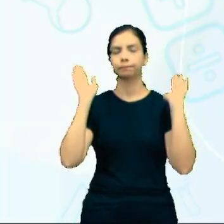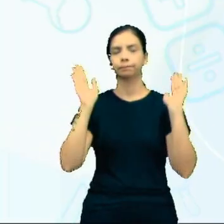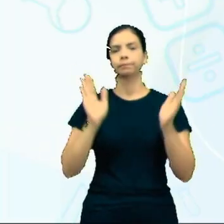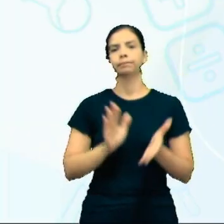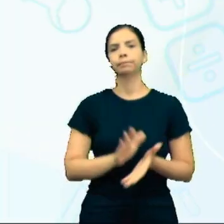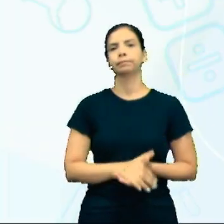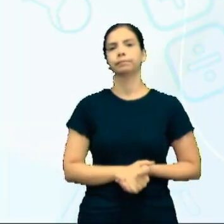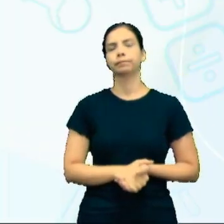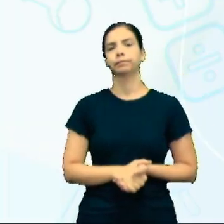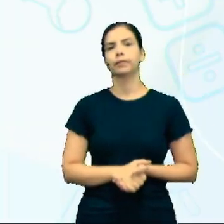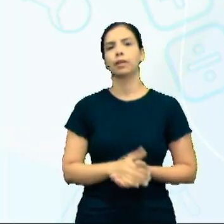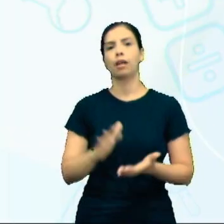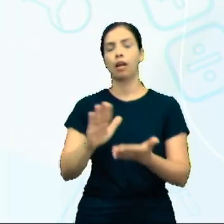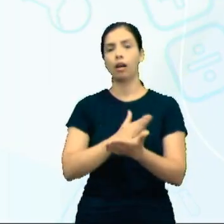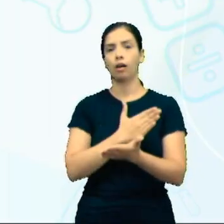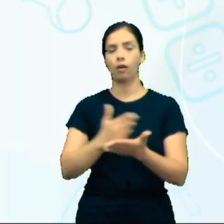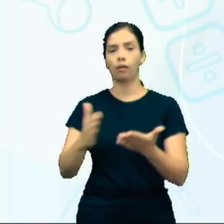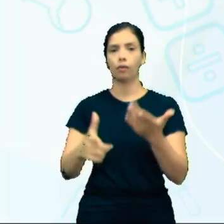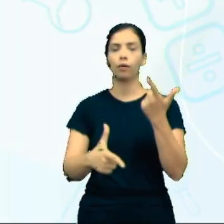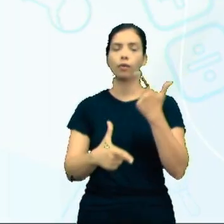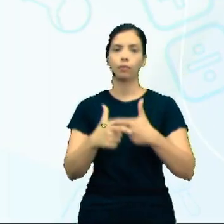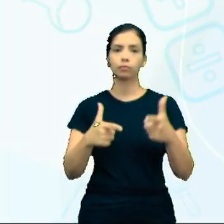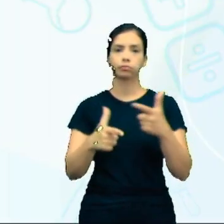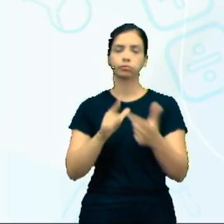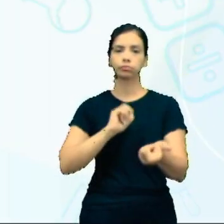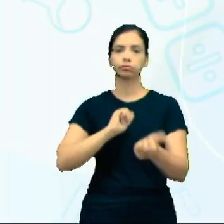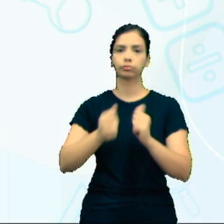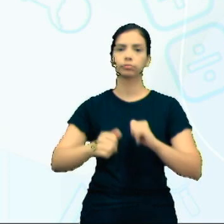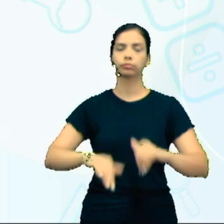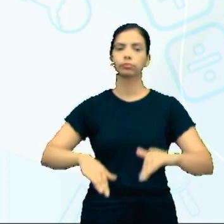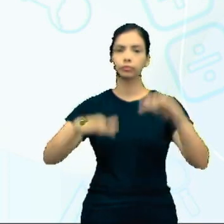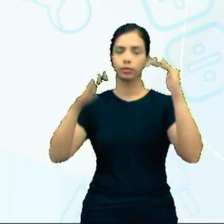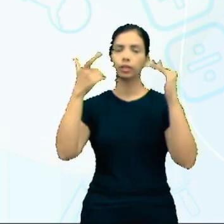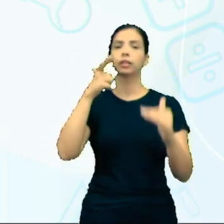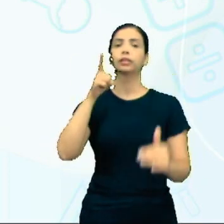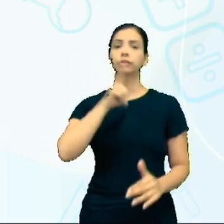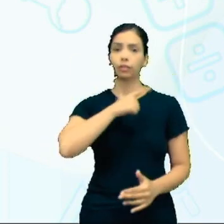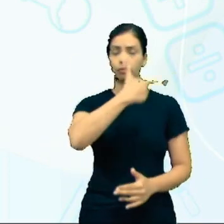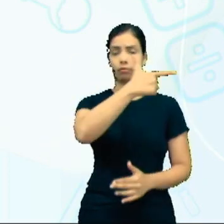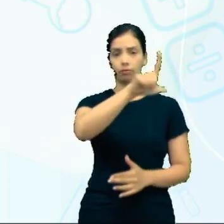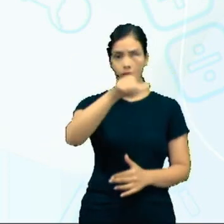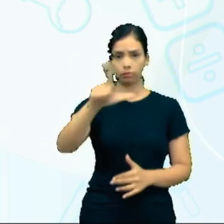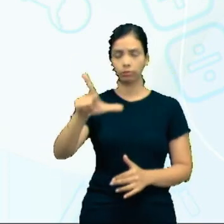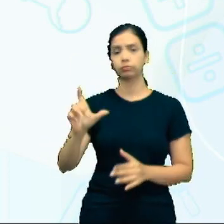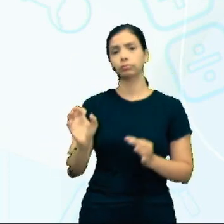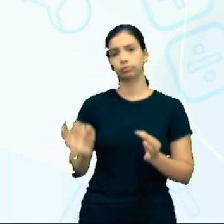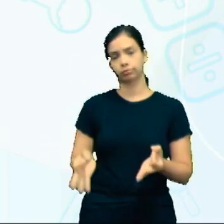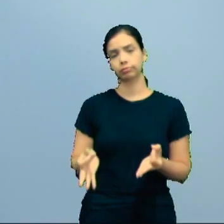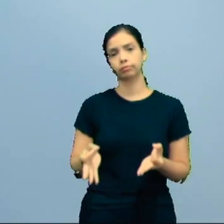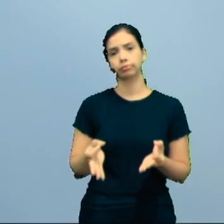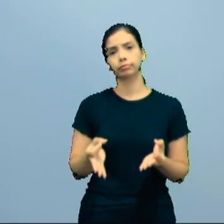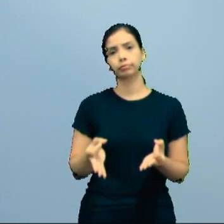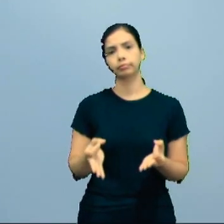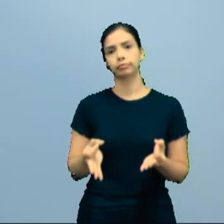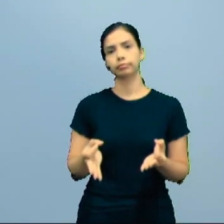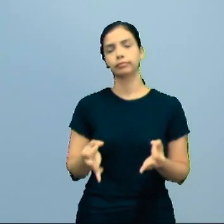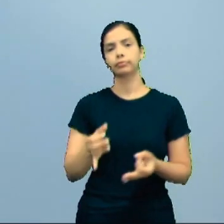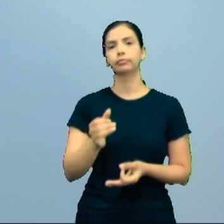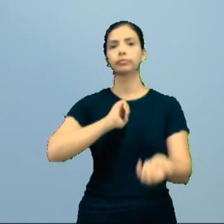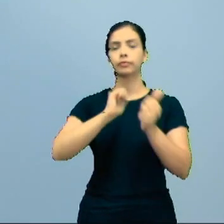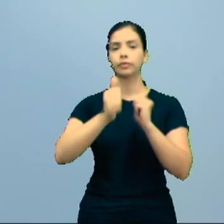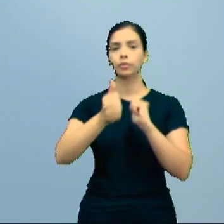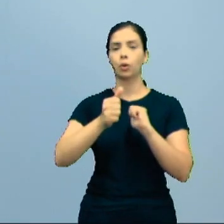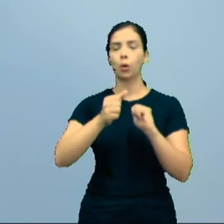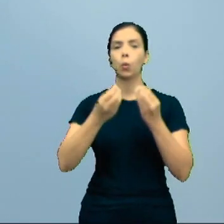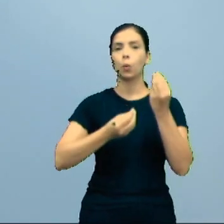Então, esses são alguns problemas do esporte de alto rendimento, existem outros, certo? E o esporte, como eu